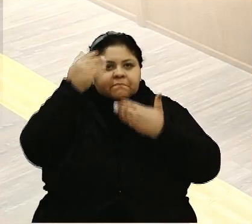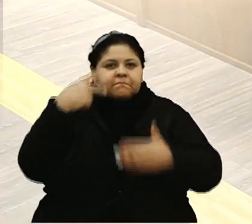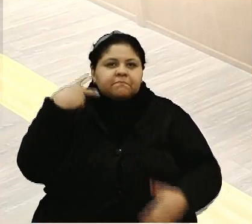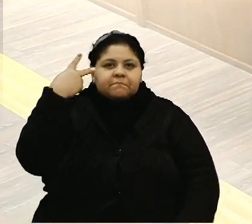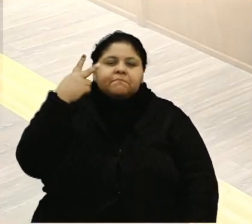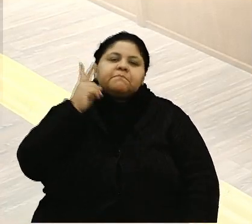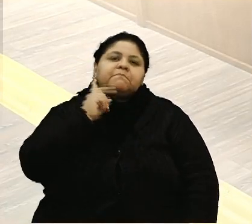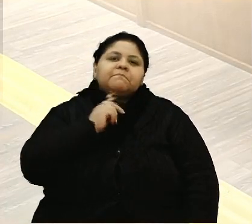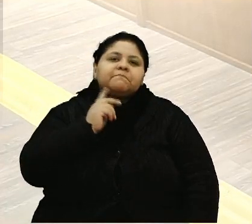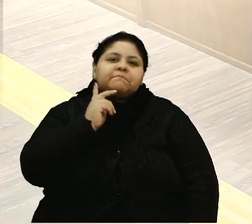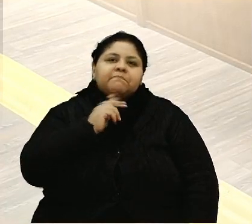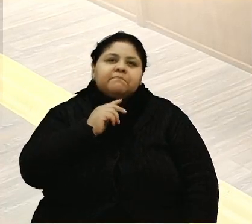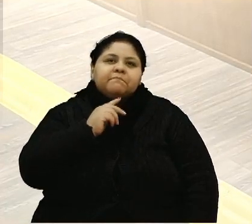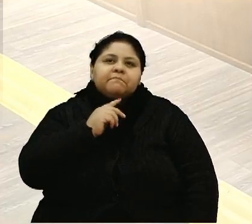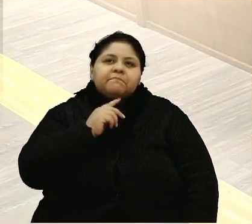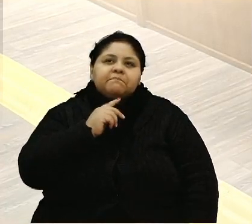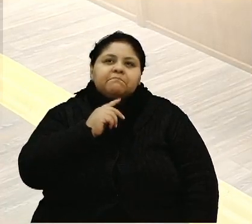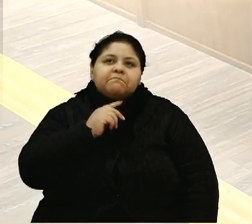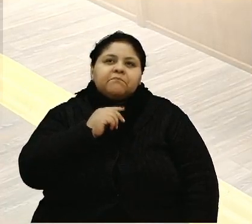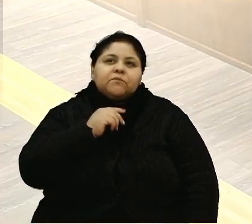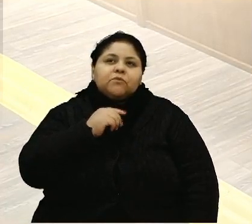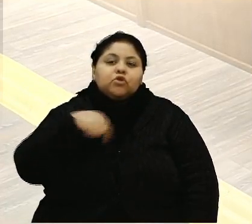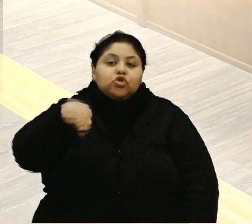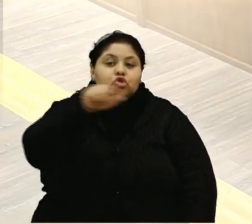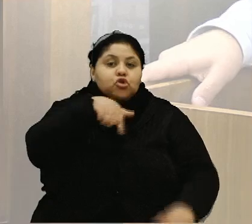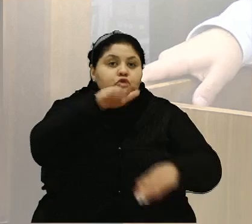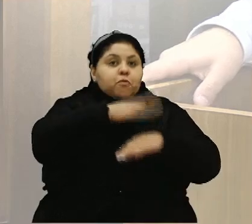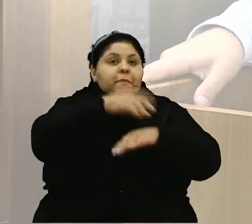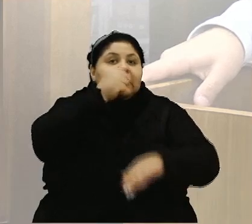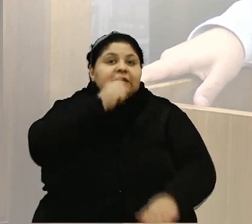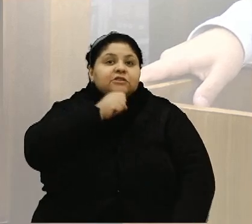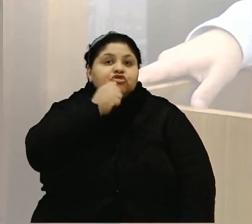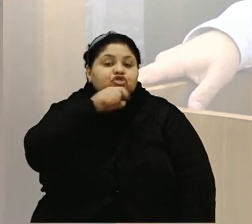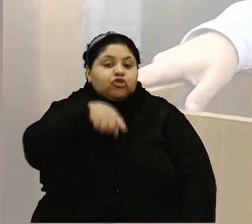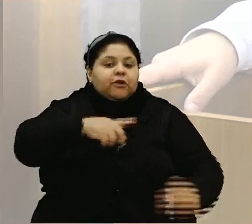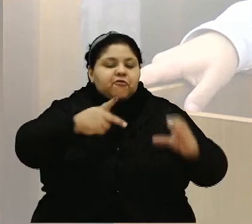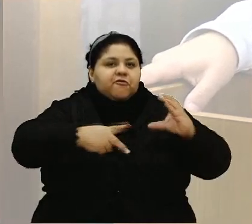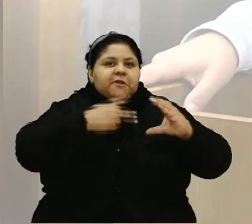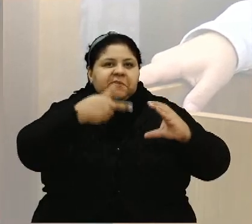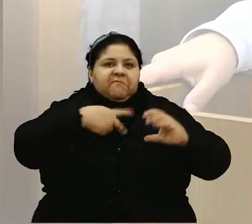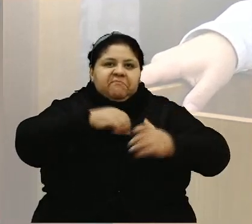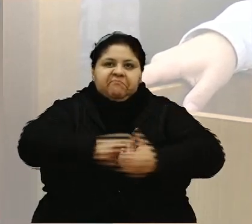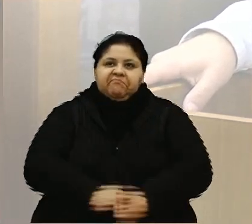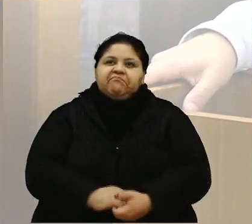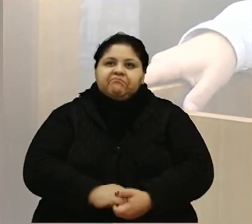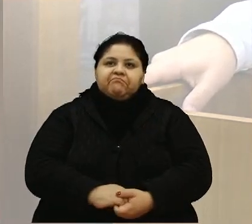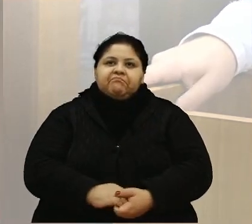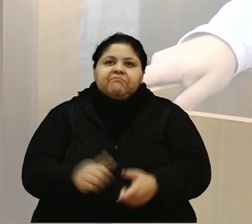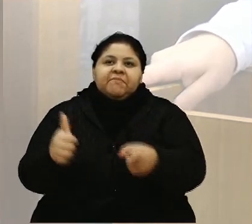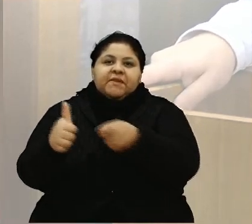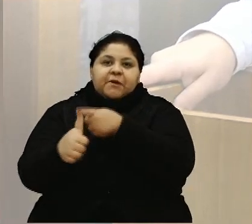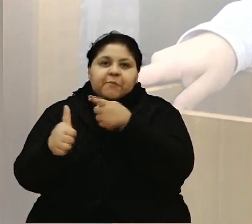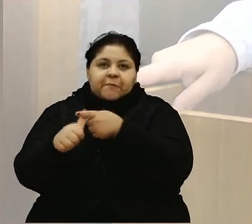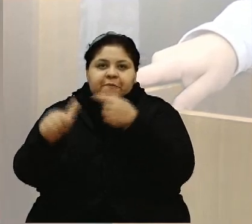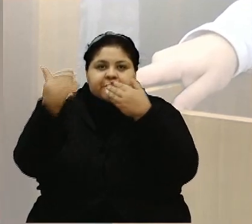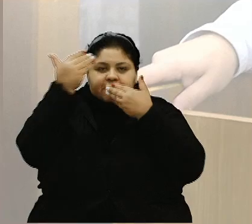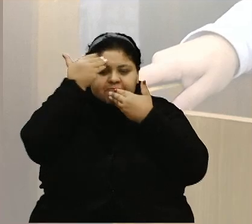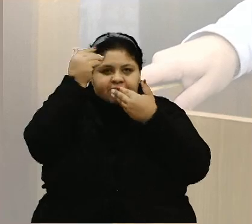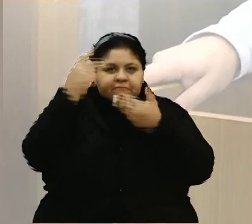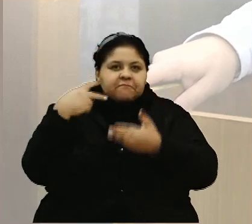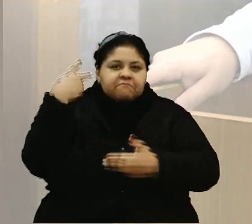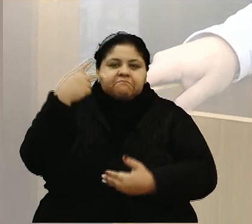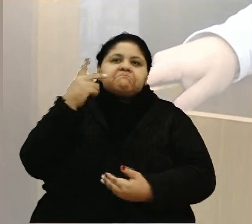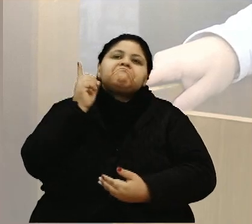Renato, nosso decano. Então, queria primeiro agradecer ao vereador